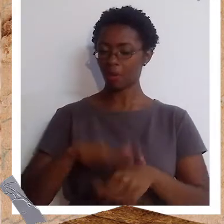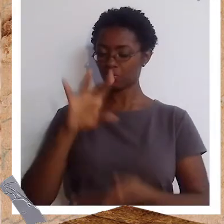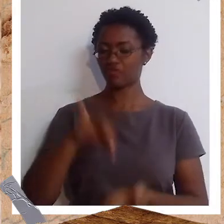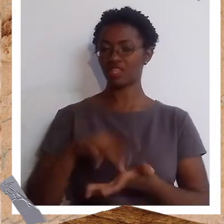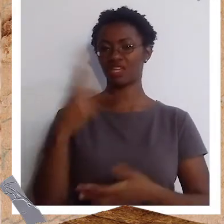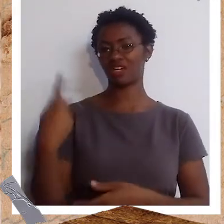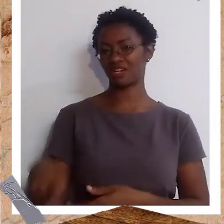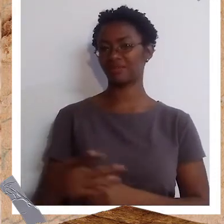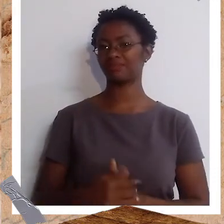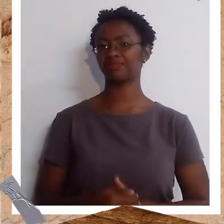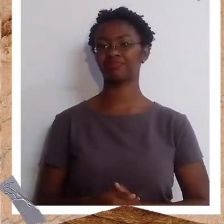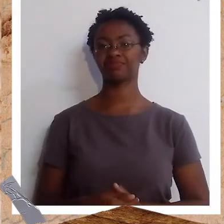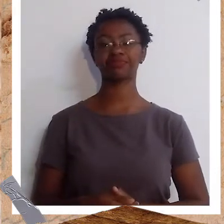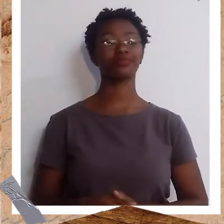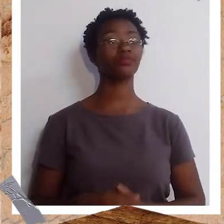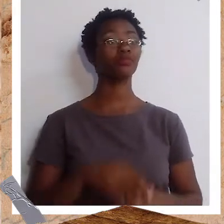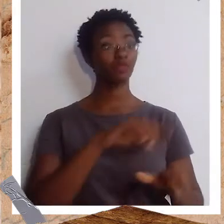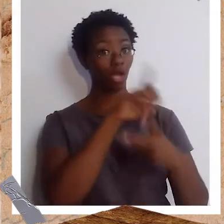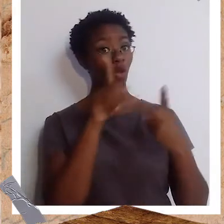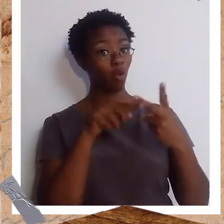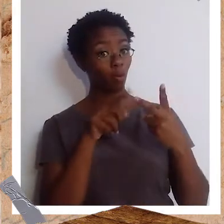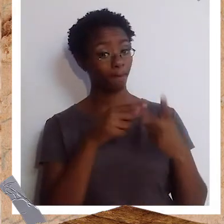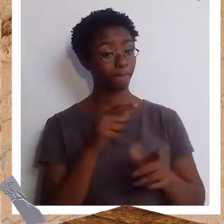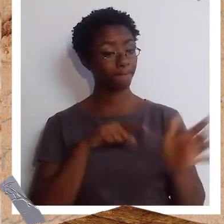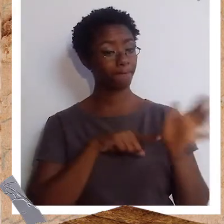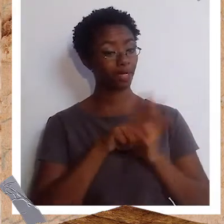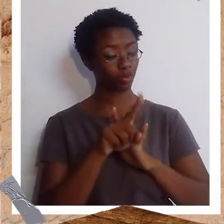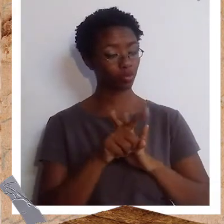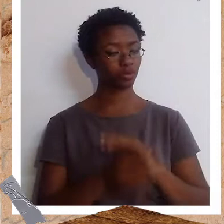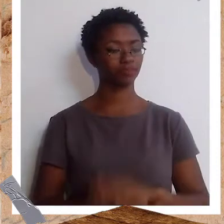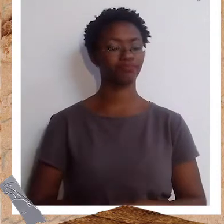Temos mais uma pergunta.